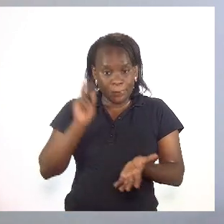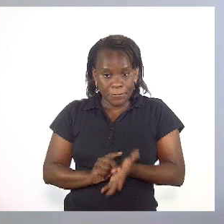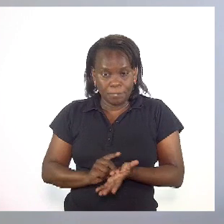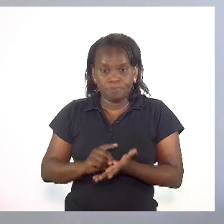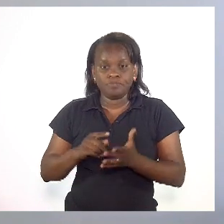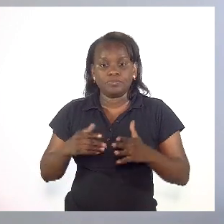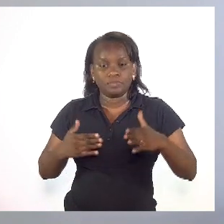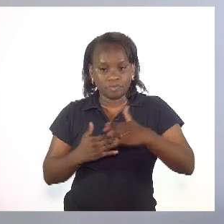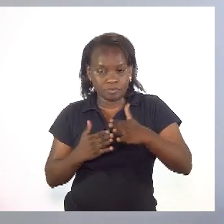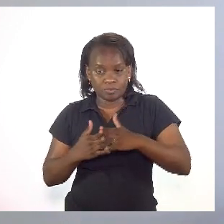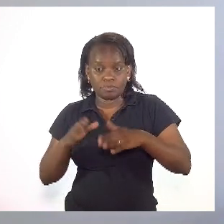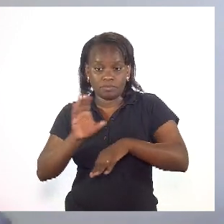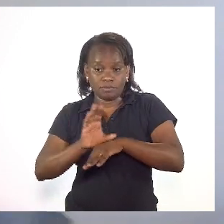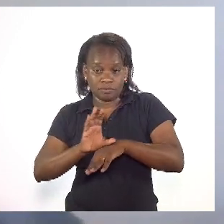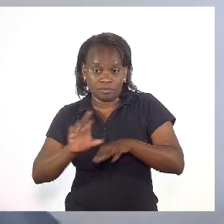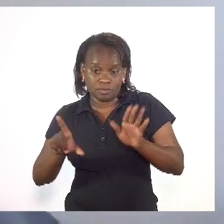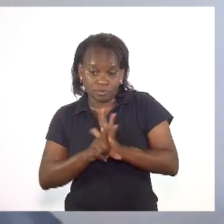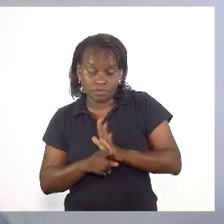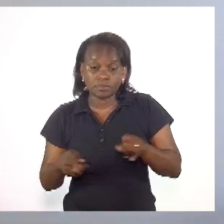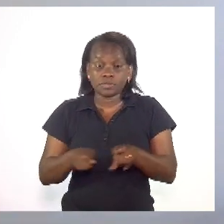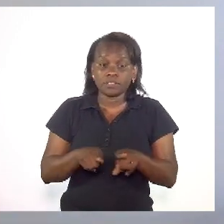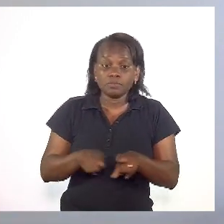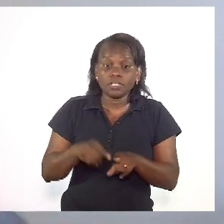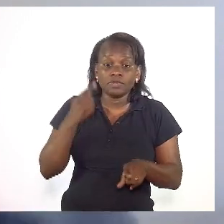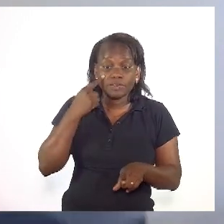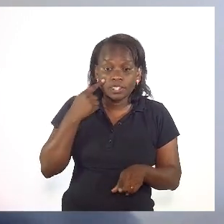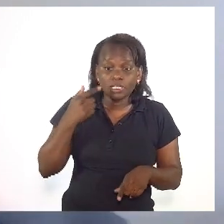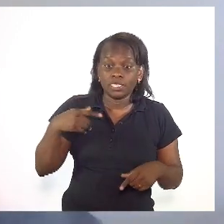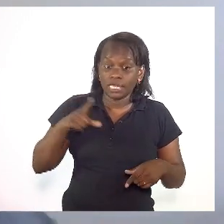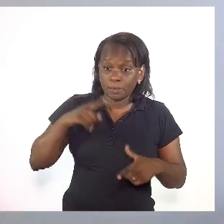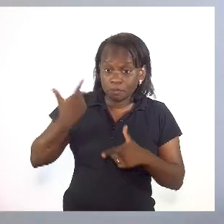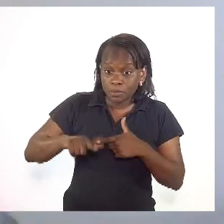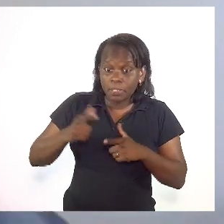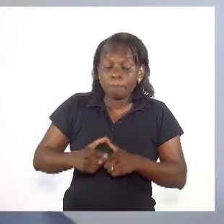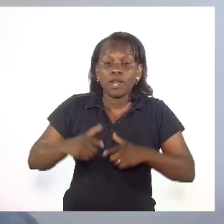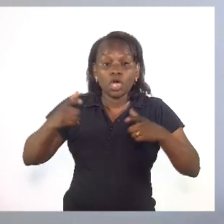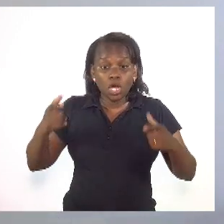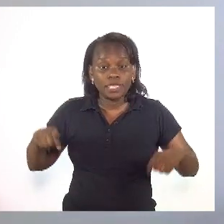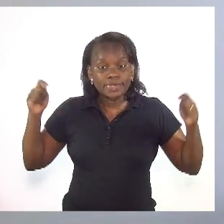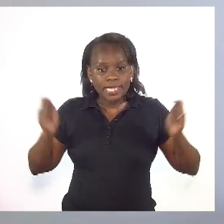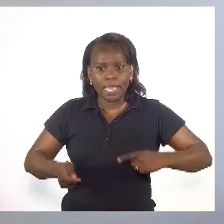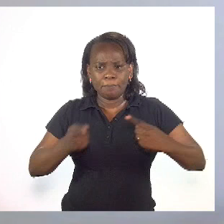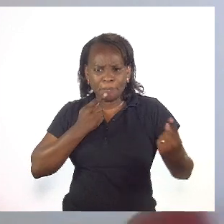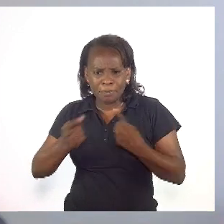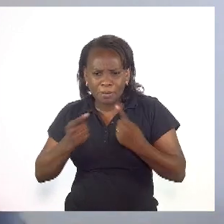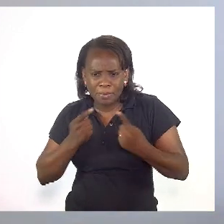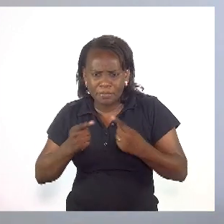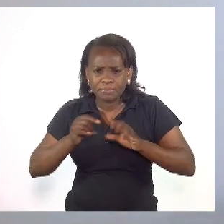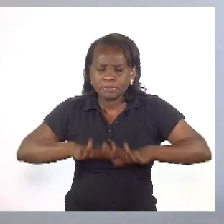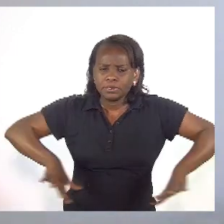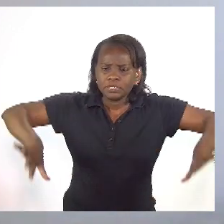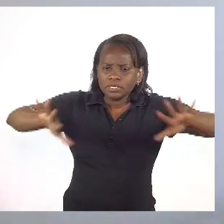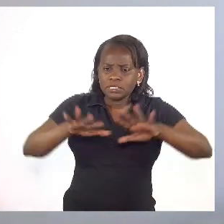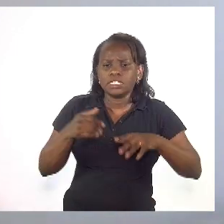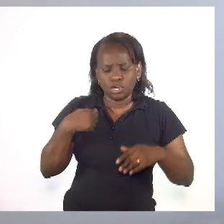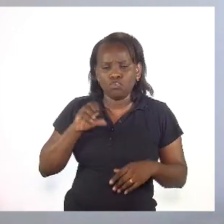um limite constitucional, enfrentar isso e, se tiver um problema maior, que possa ter um debate amplo na sociedade, como eu vou propor mais